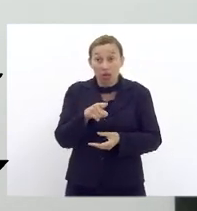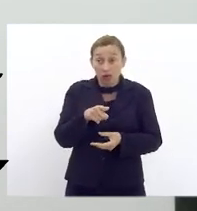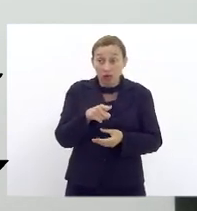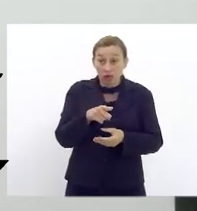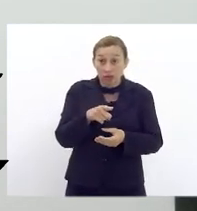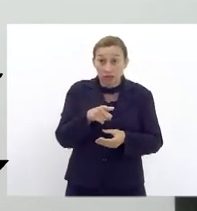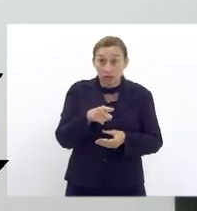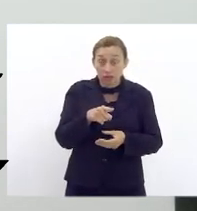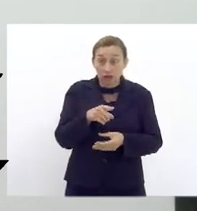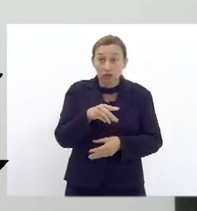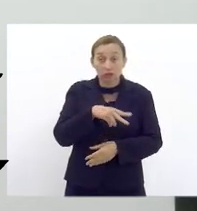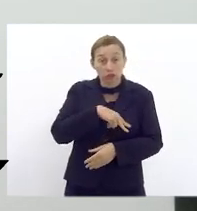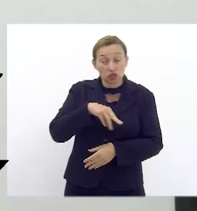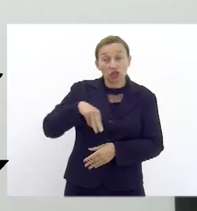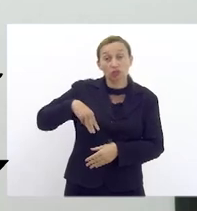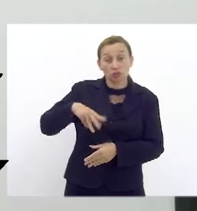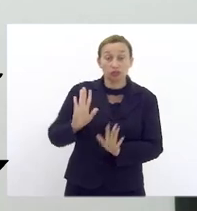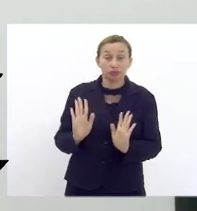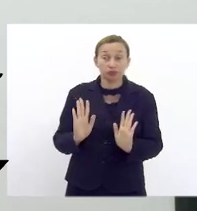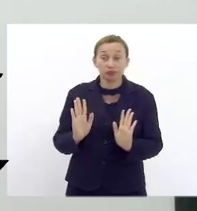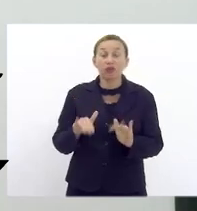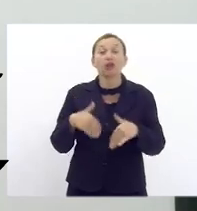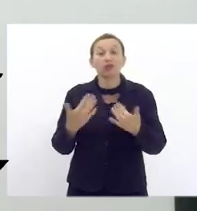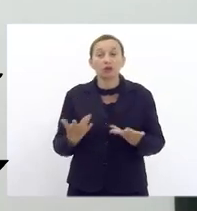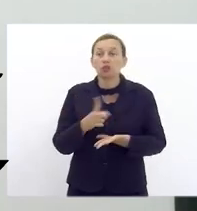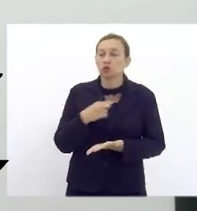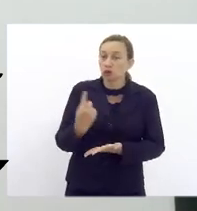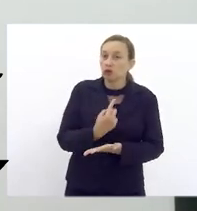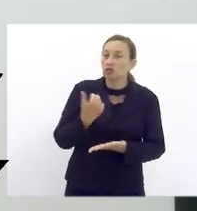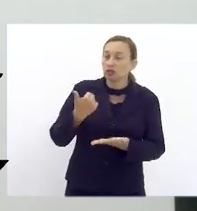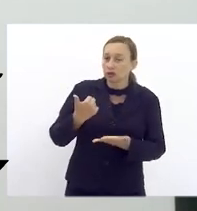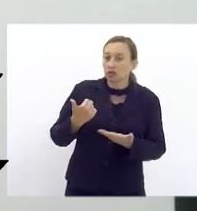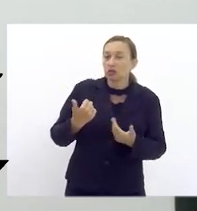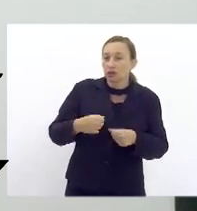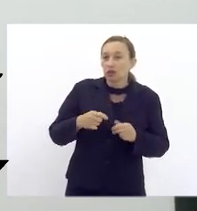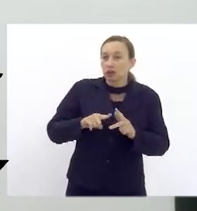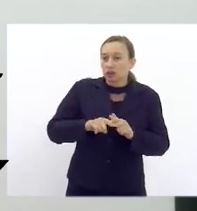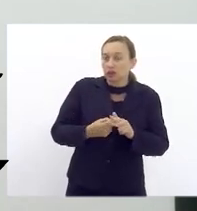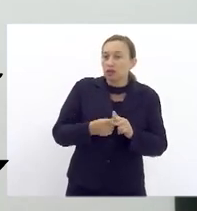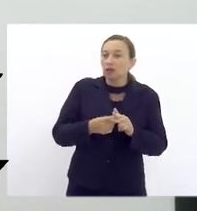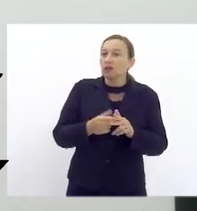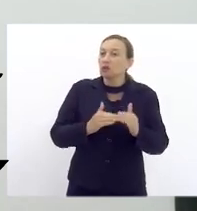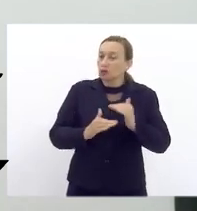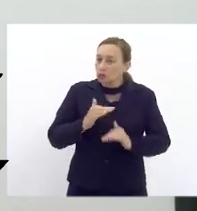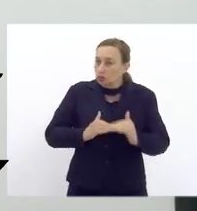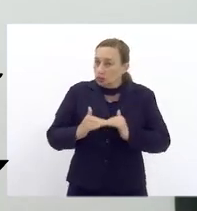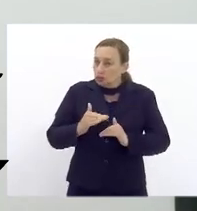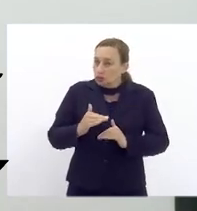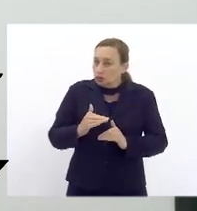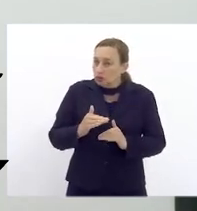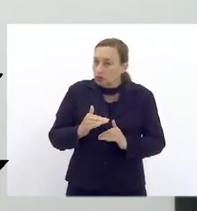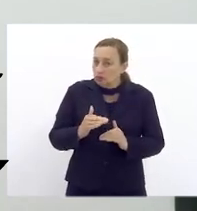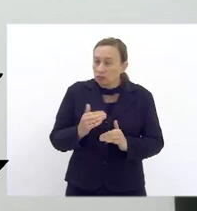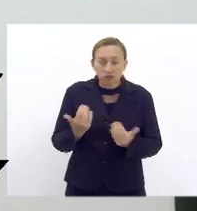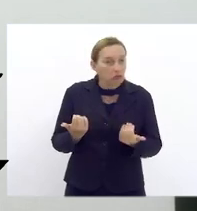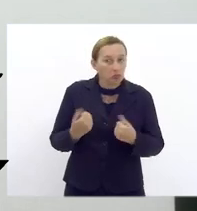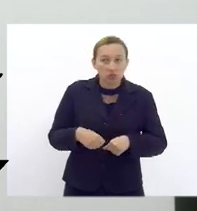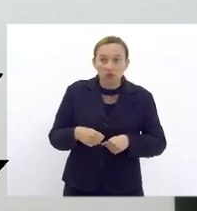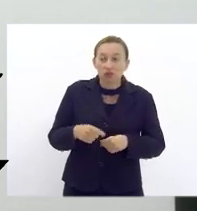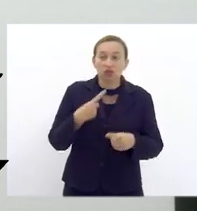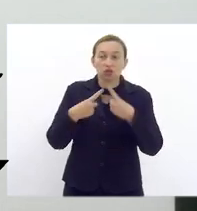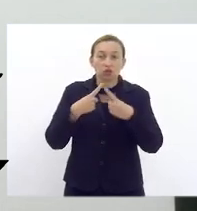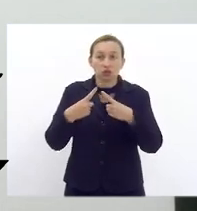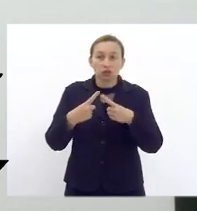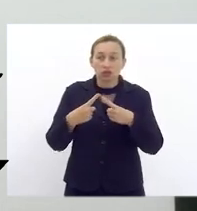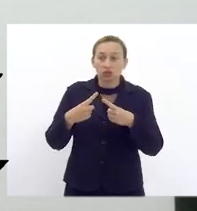penal pública então nós temos que alterar o processo infelizmente Em ambos estatal não é possível essa discussão tem